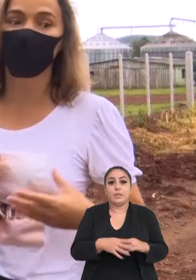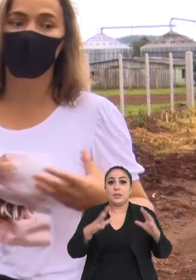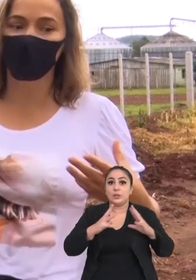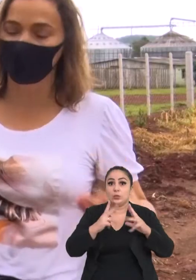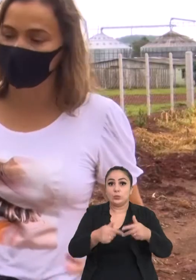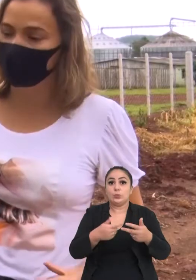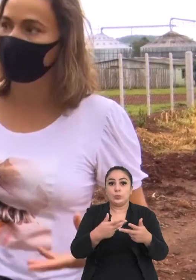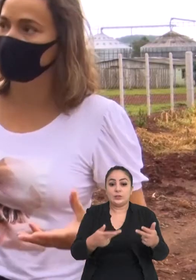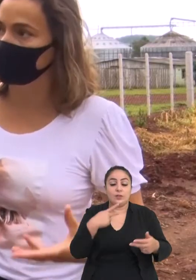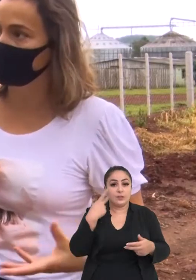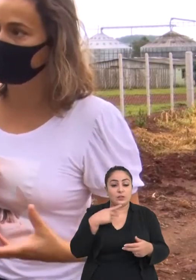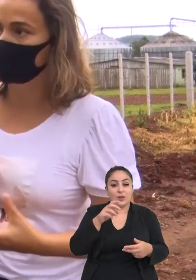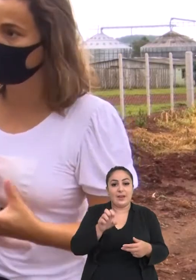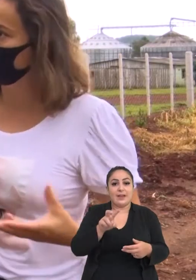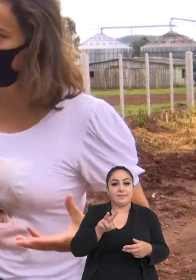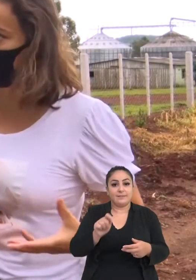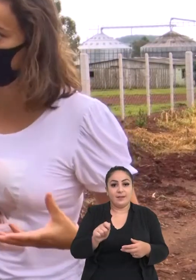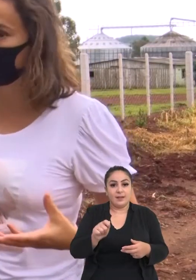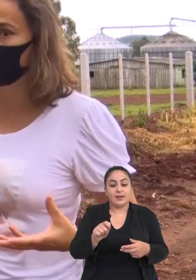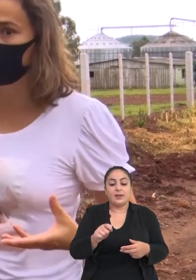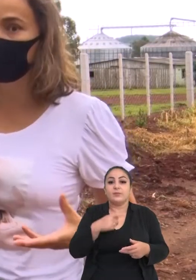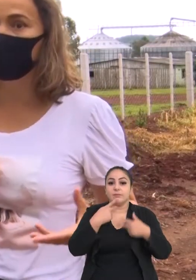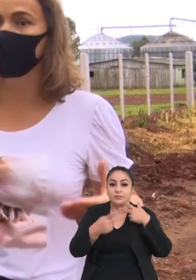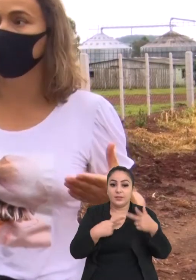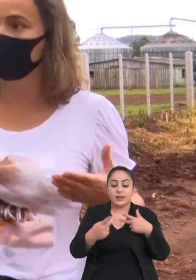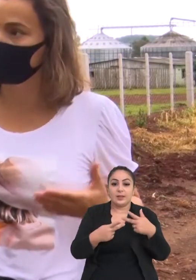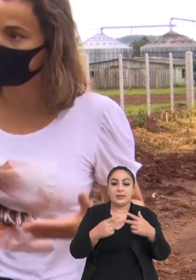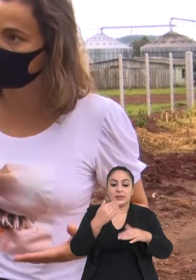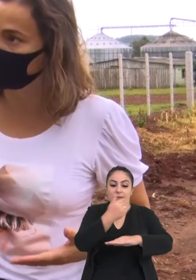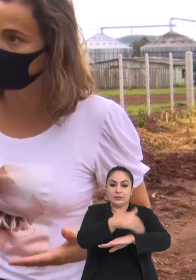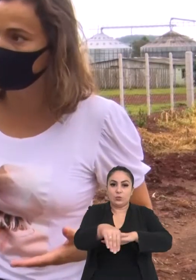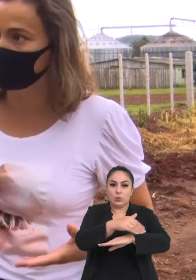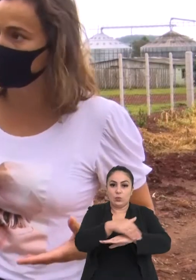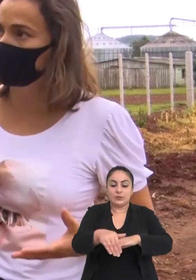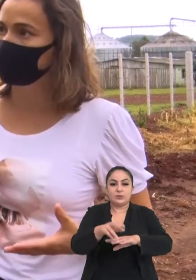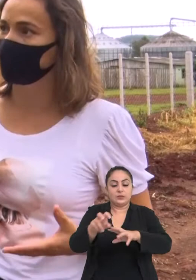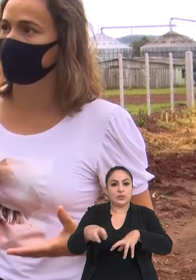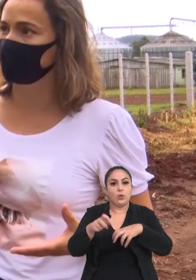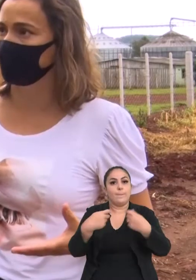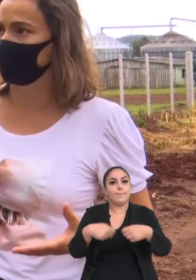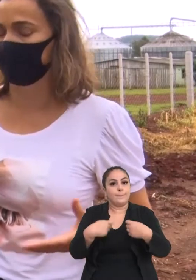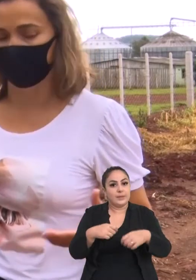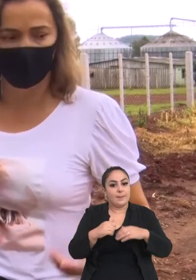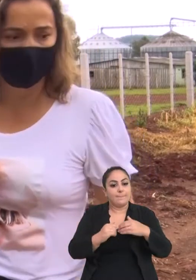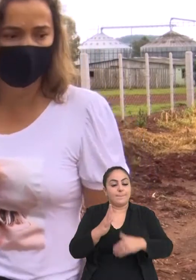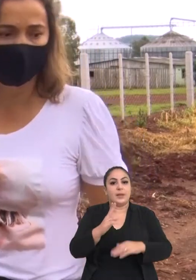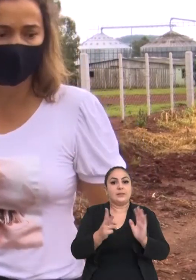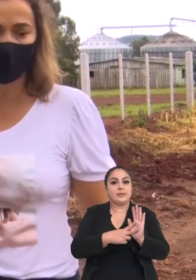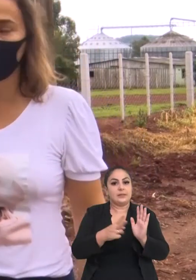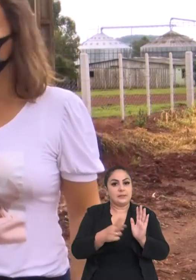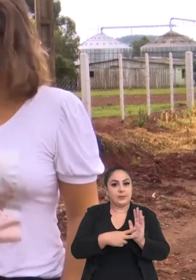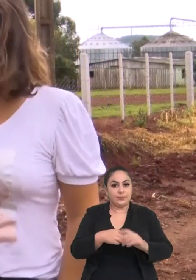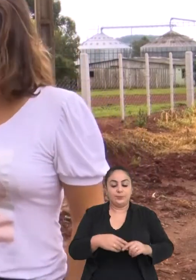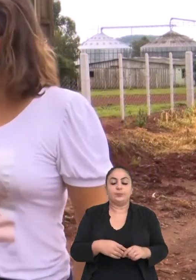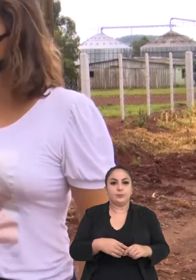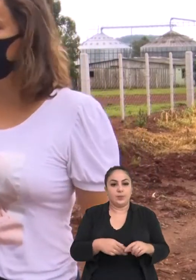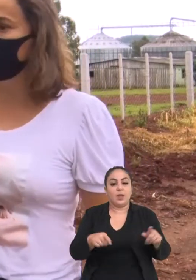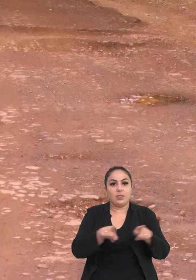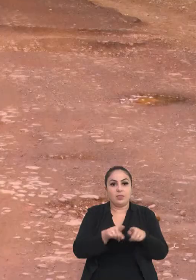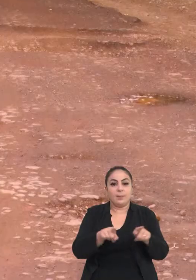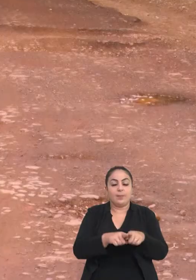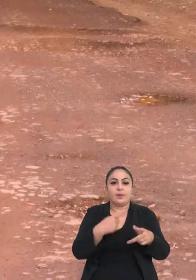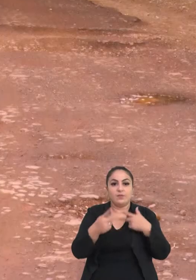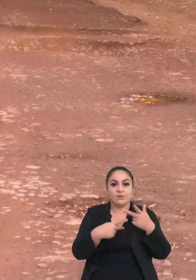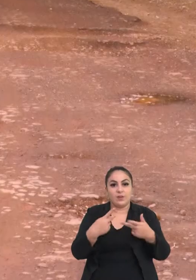aqui. Diante disso, a vereadora Eva Lorenzato afirma que as estradas no interior precisam de mais